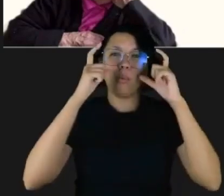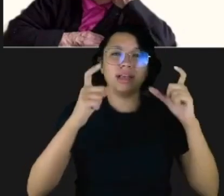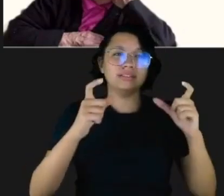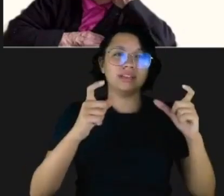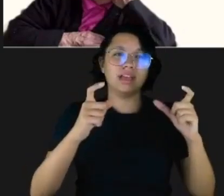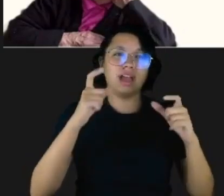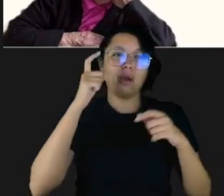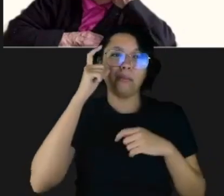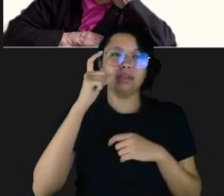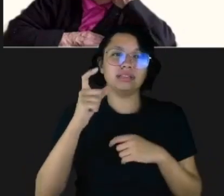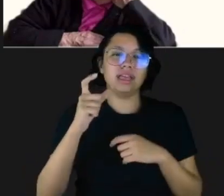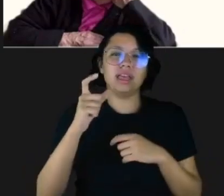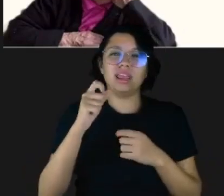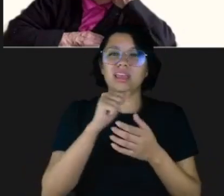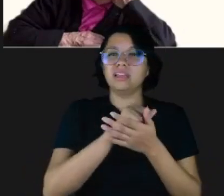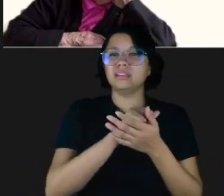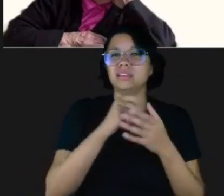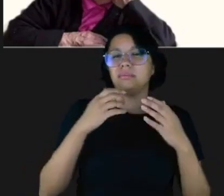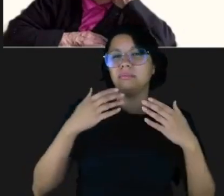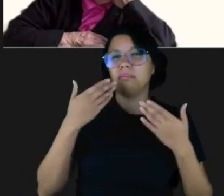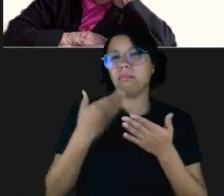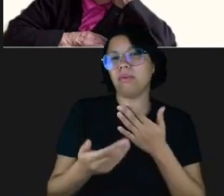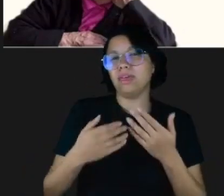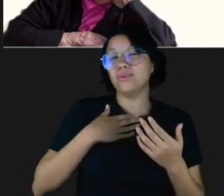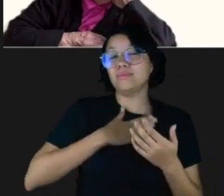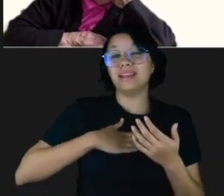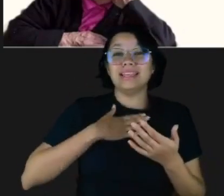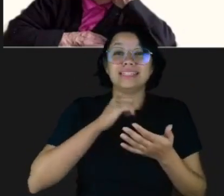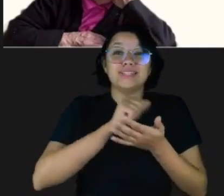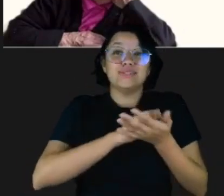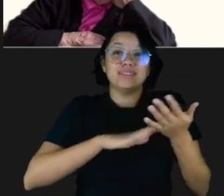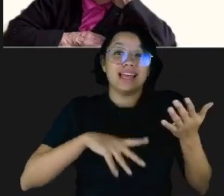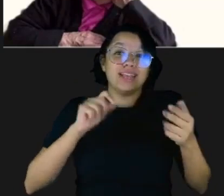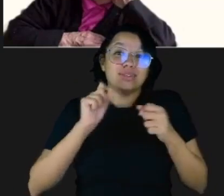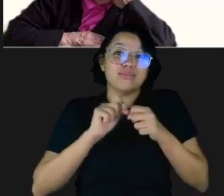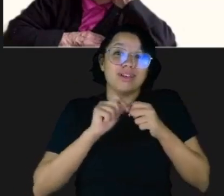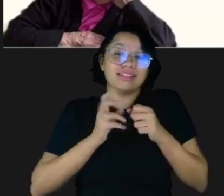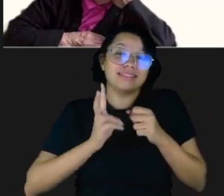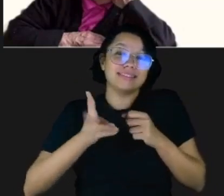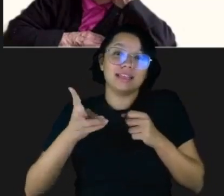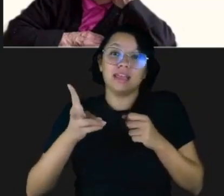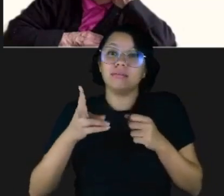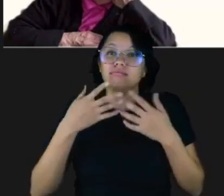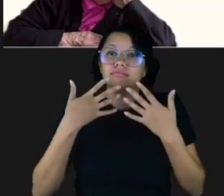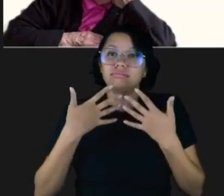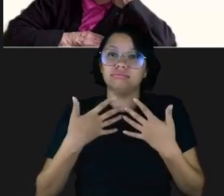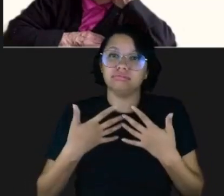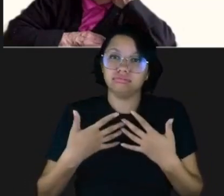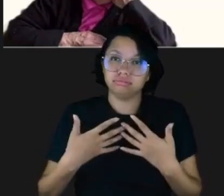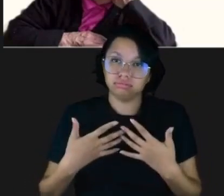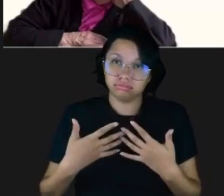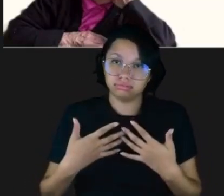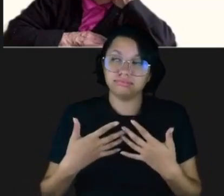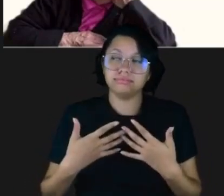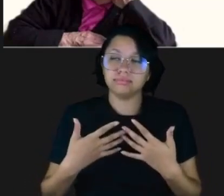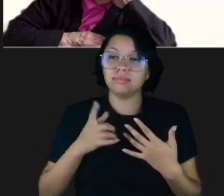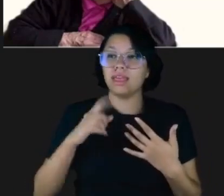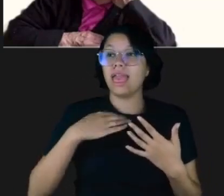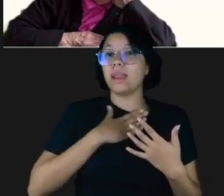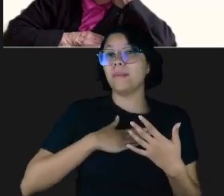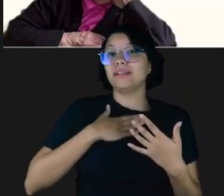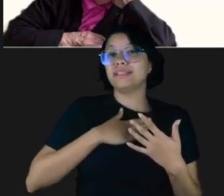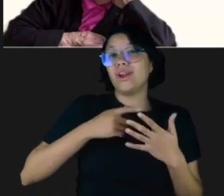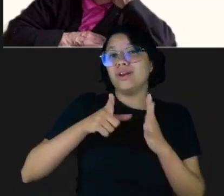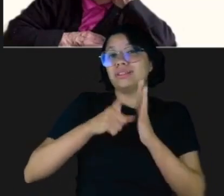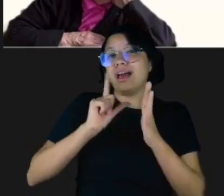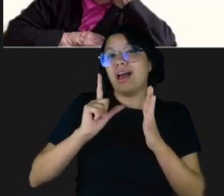por atividades que eram feitas com muita frequência, que eram prazerosas. Ele vai